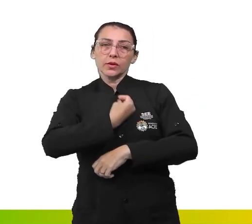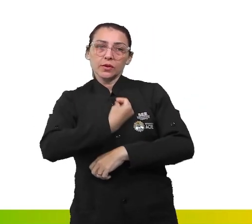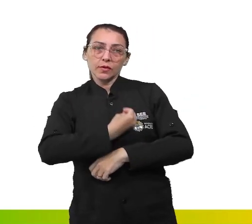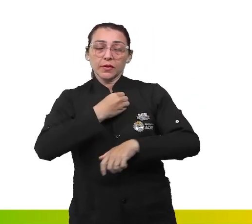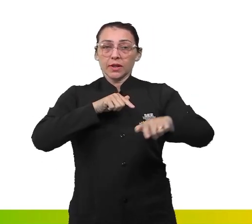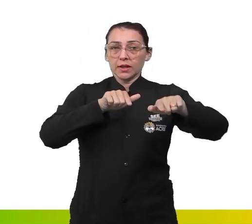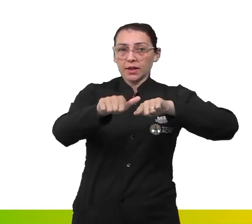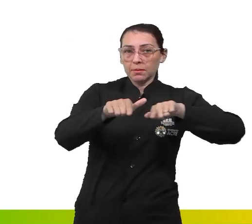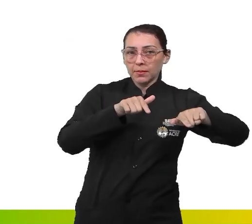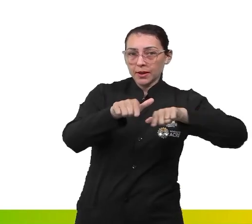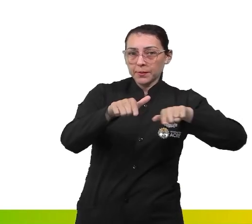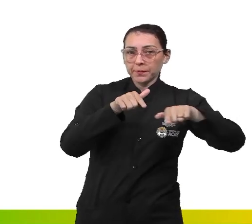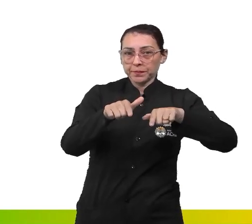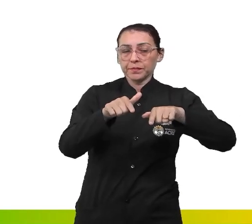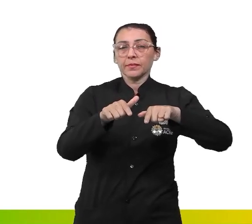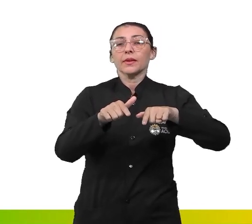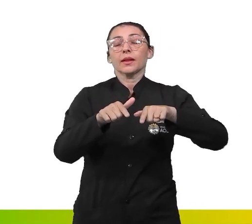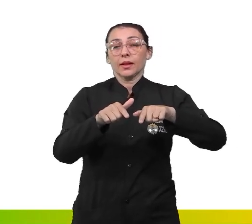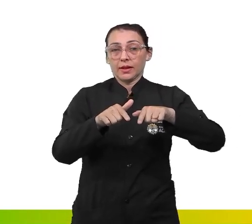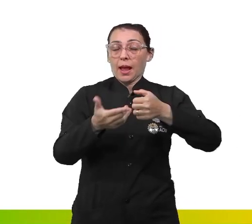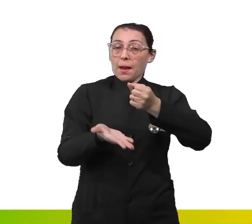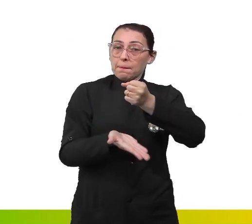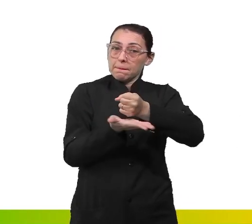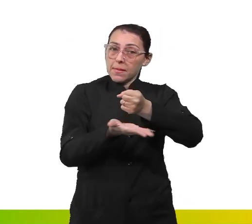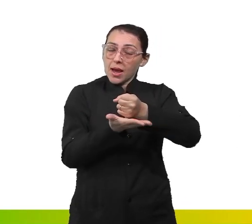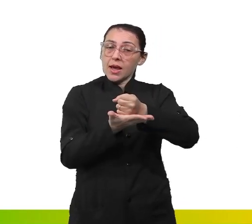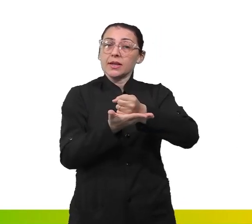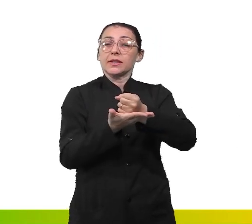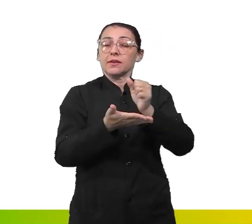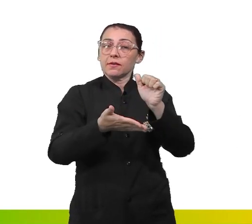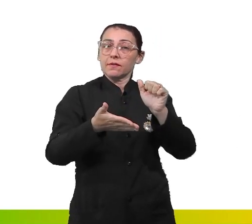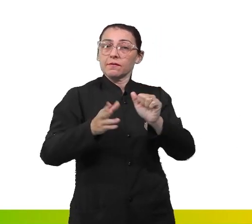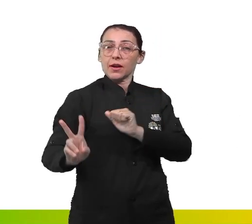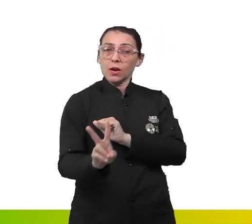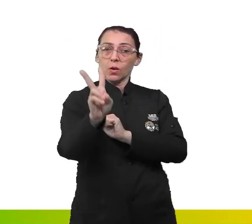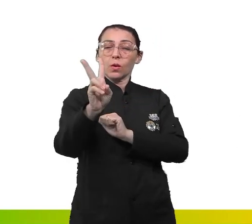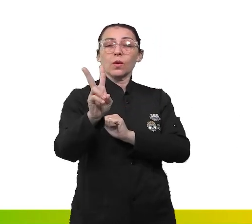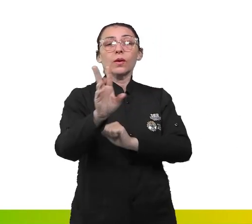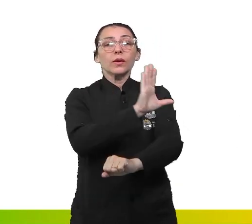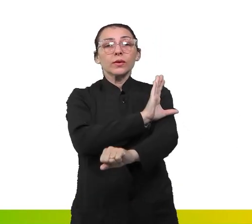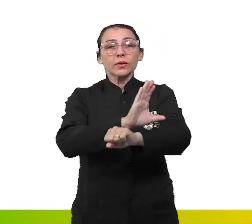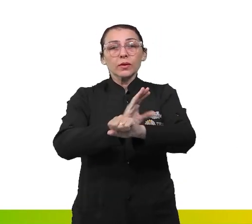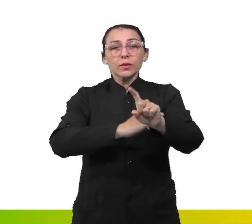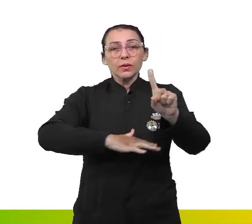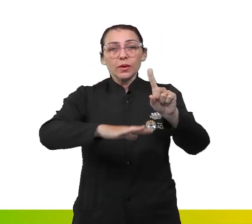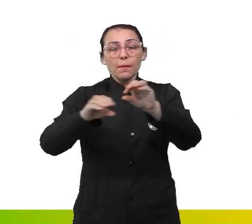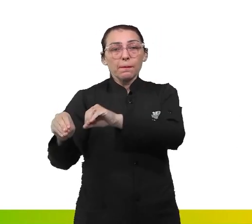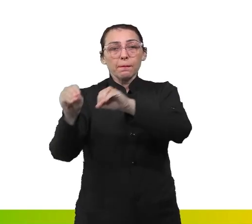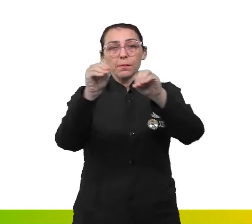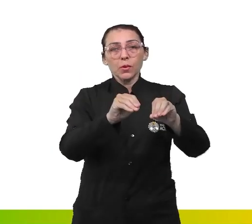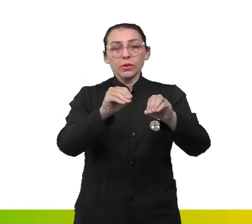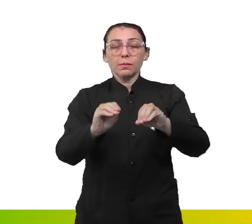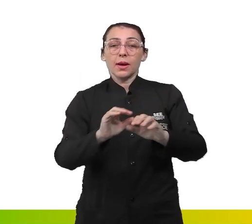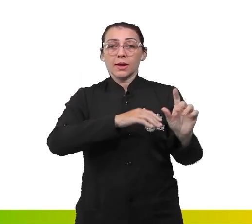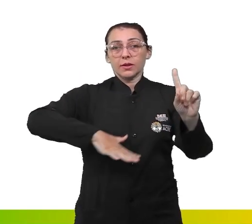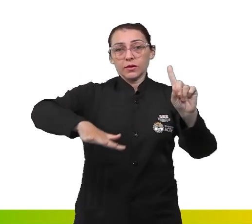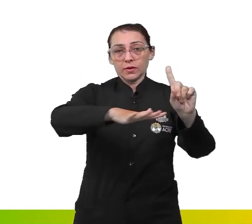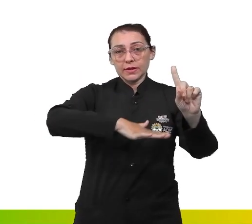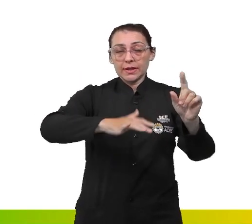e trabalho, em padrões e valores socioculturais. Deslocam-se